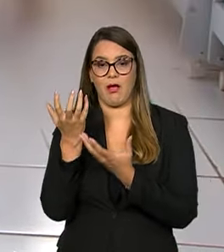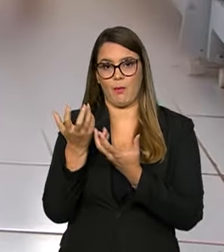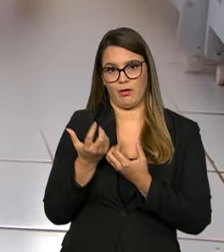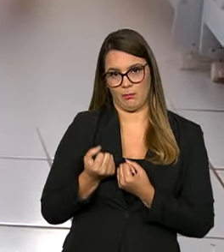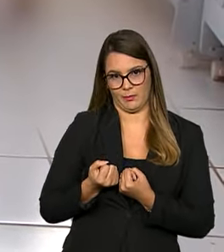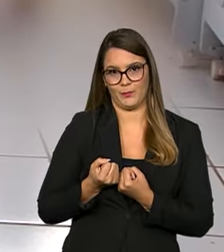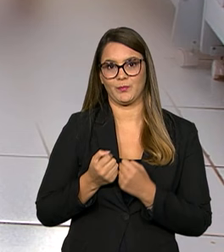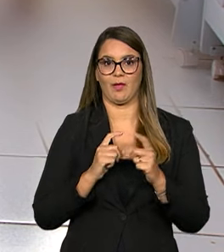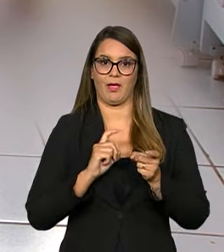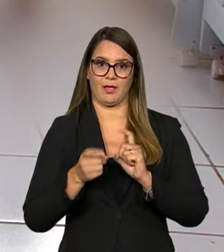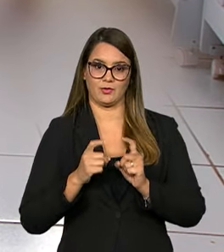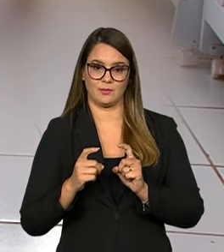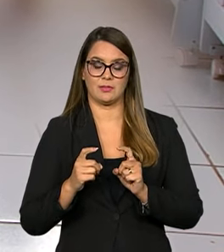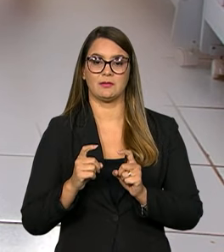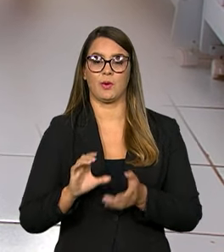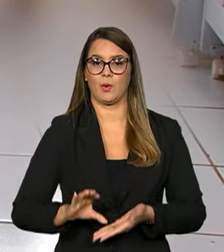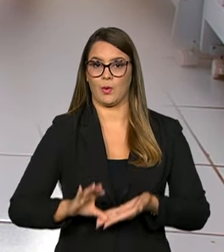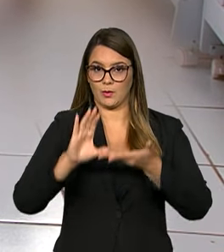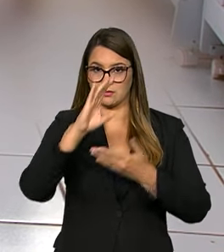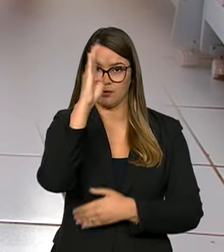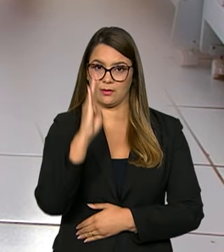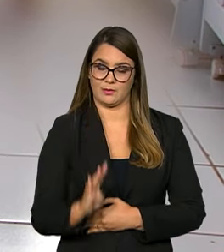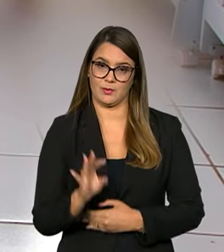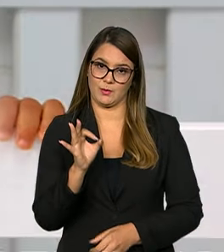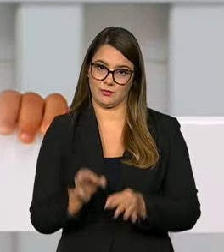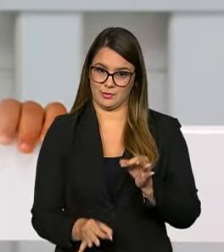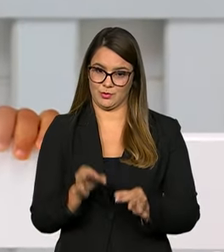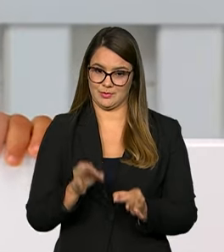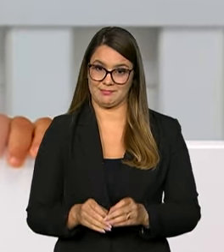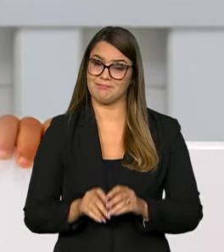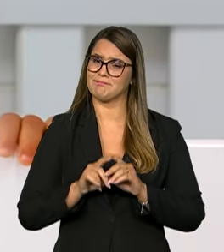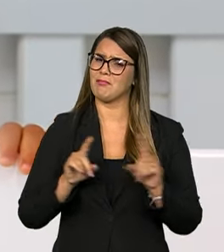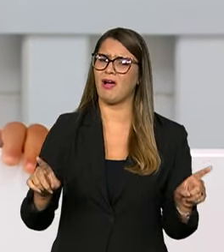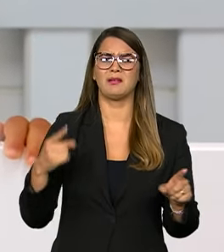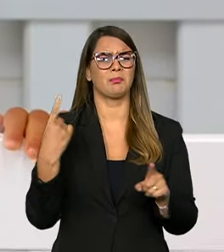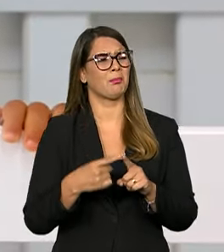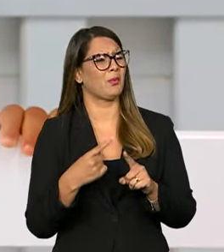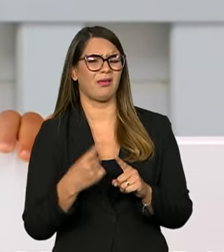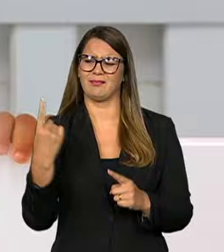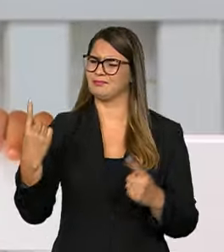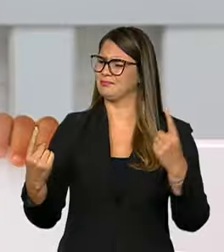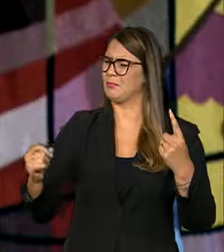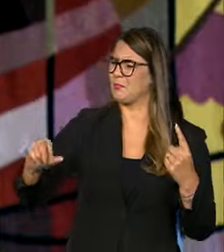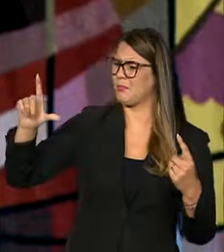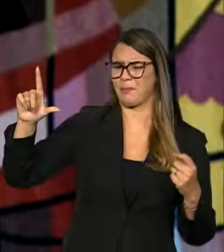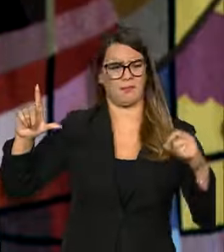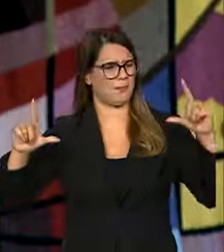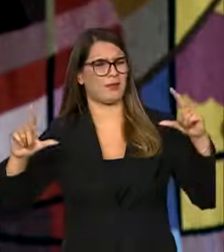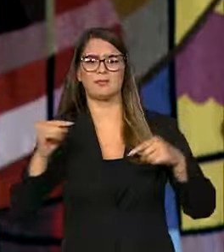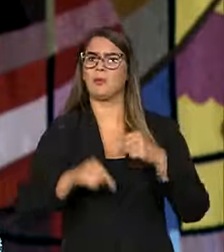Acolhimento, administrado pelo Conselho Nacional de Justiça. Mas por que essa conta não fecha?